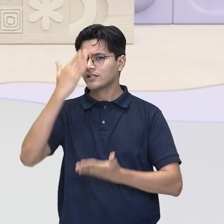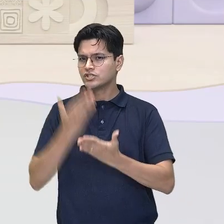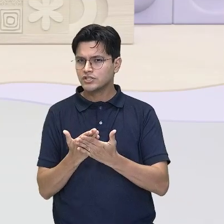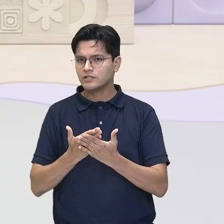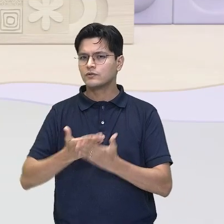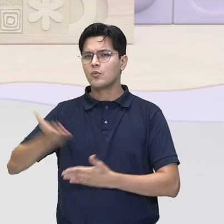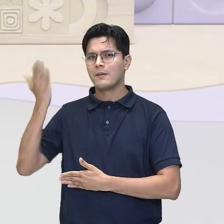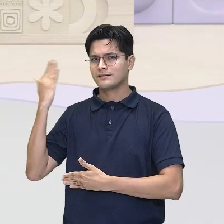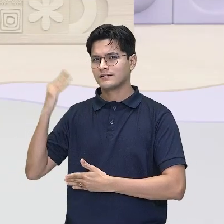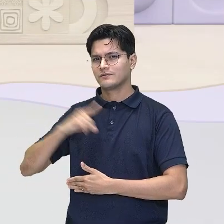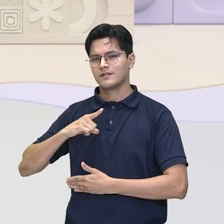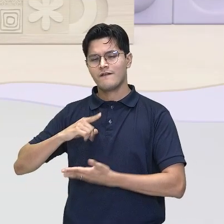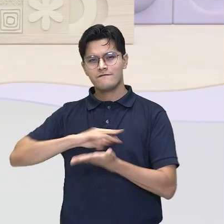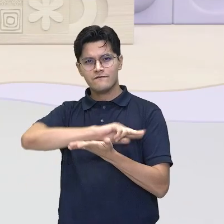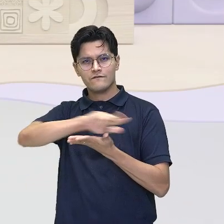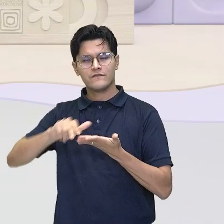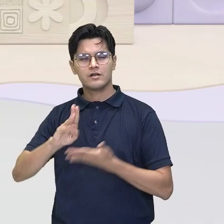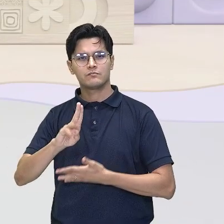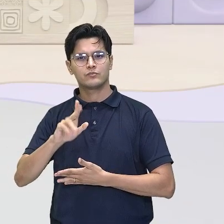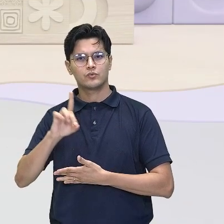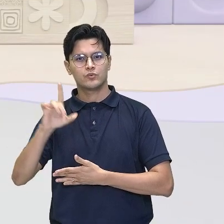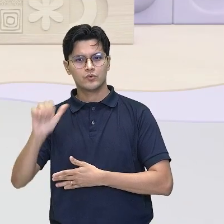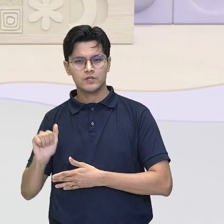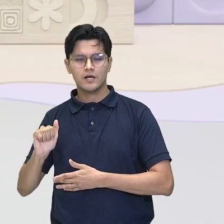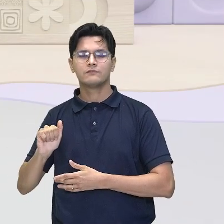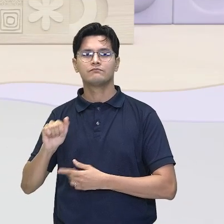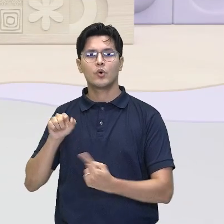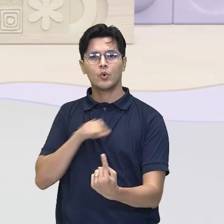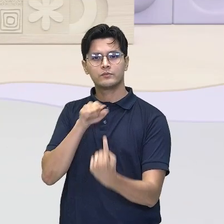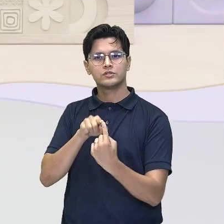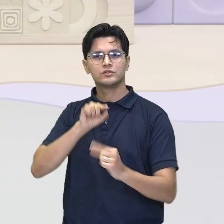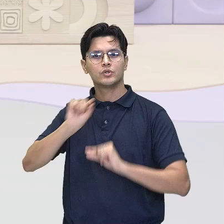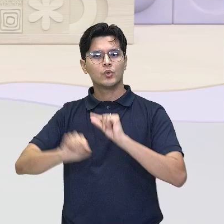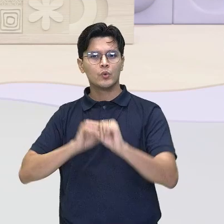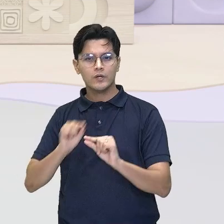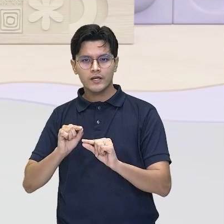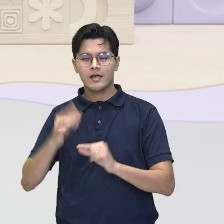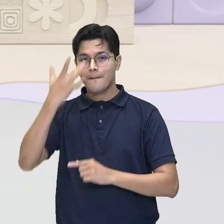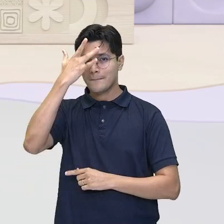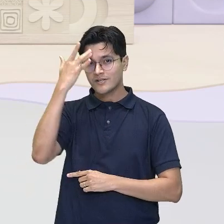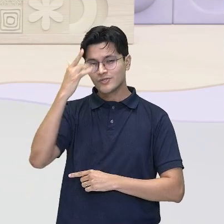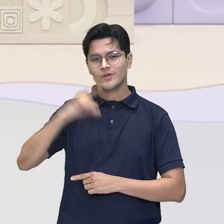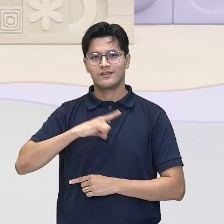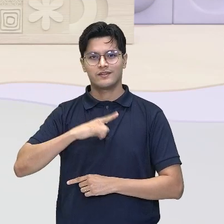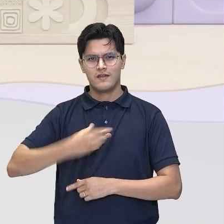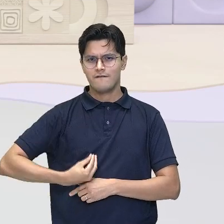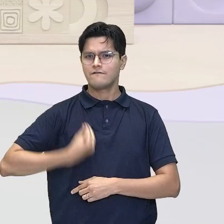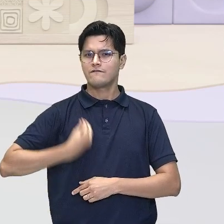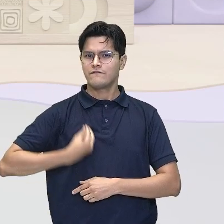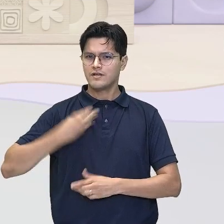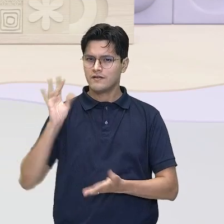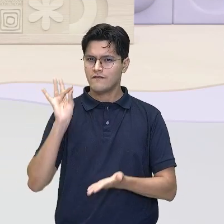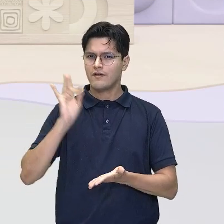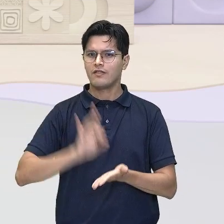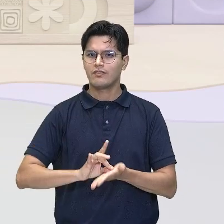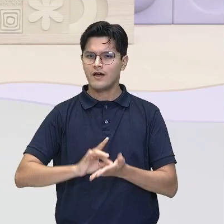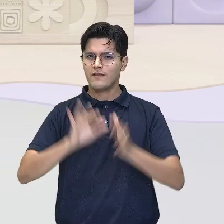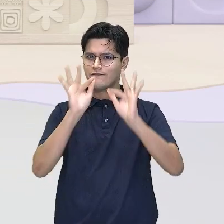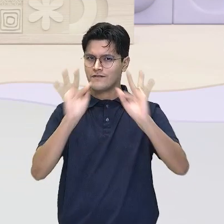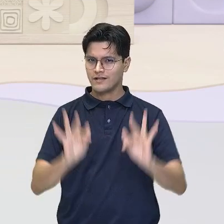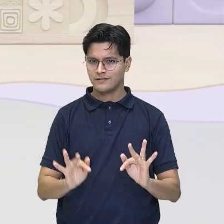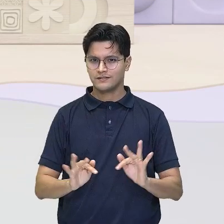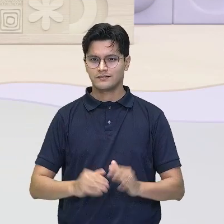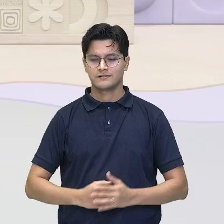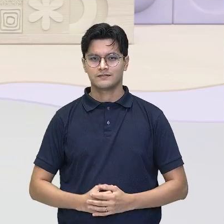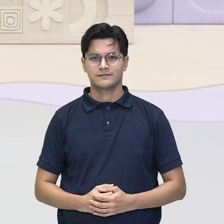para que a pessoa tenha uma existência plena, tenha uma existência feliz. E um desses ensinamentos, ou melhor, 8